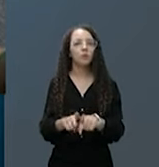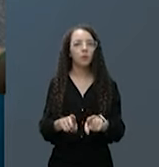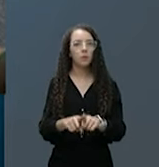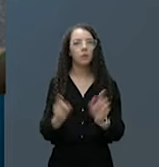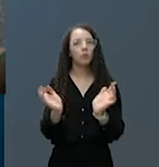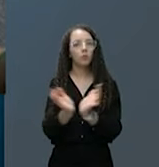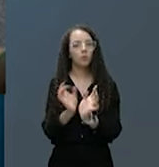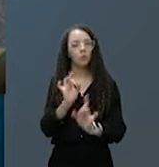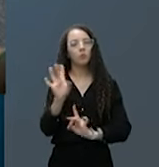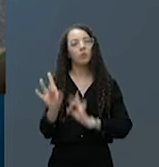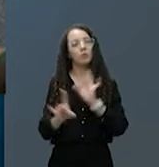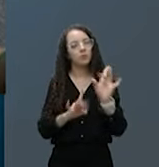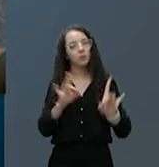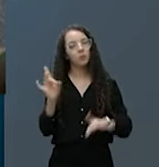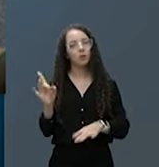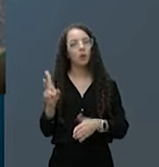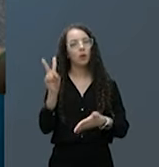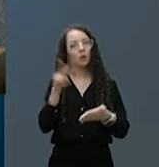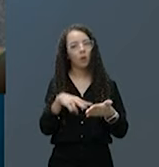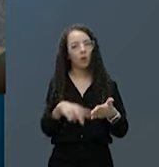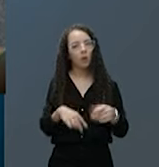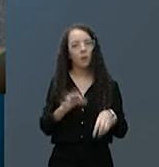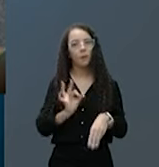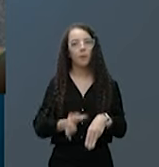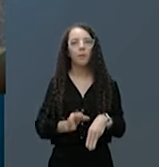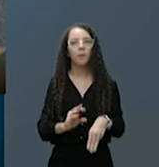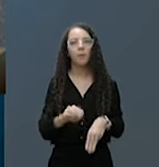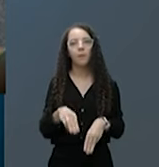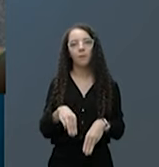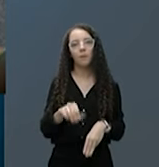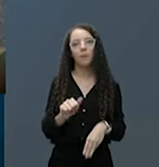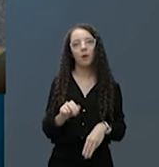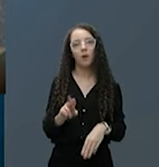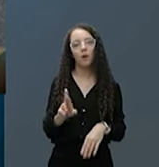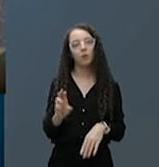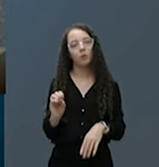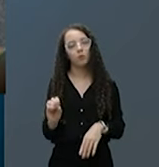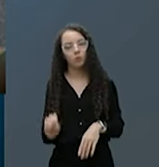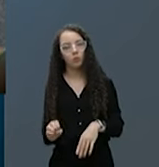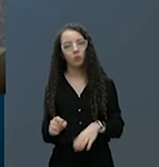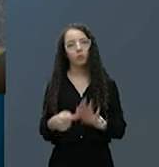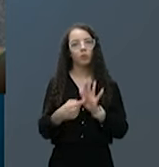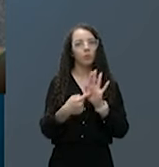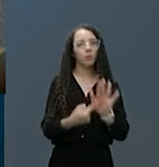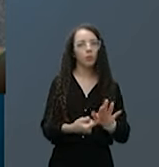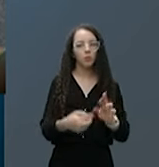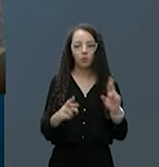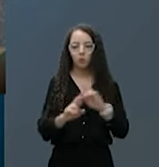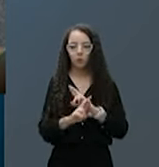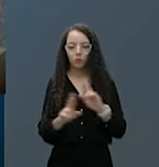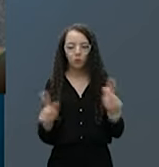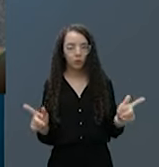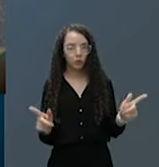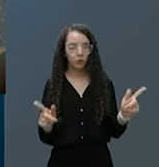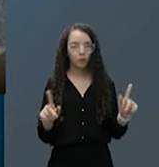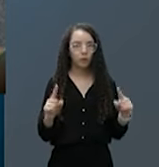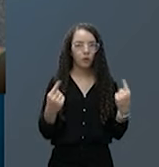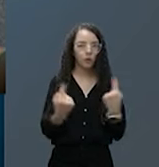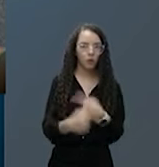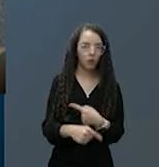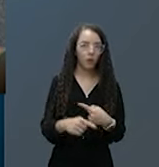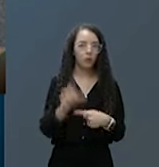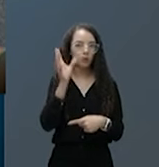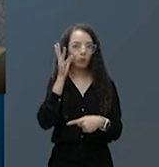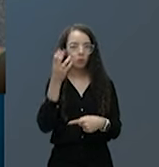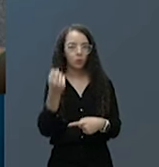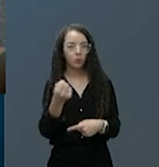sobre a relatoria do eminente ministro Mauro Campos Marques, analisando controvérsia semelhante no âmbito do tema repetitivo número 434, firmou